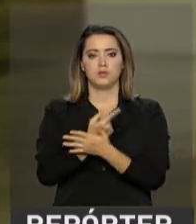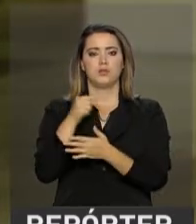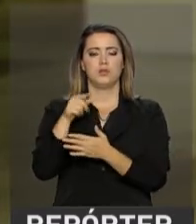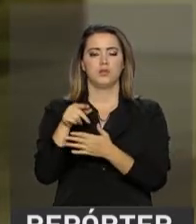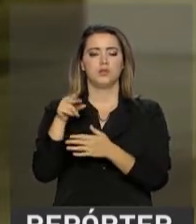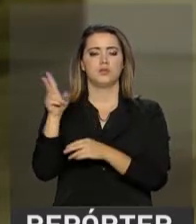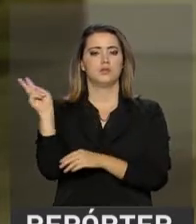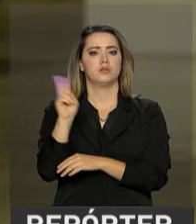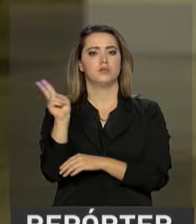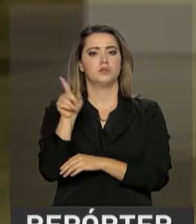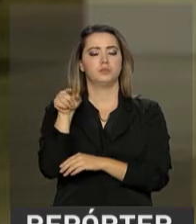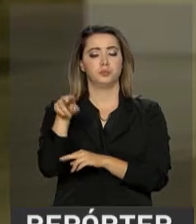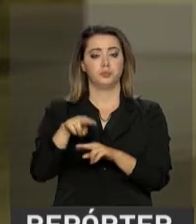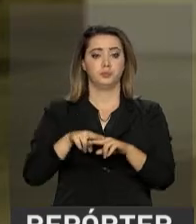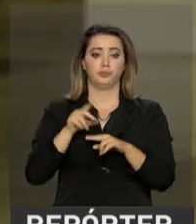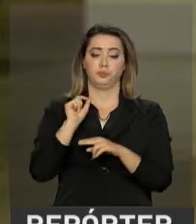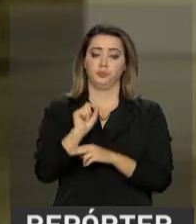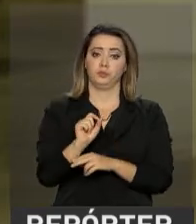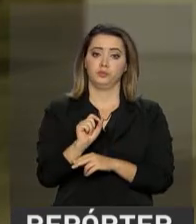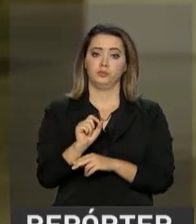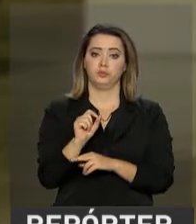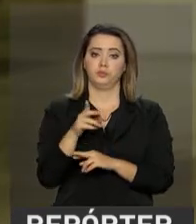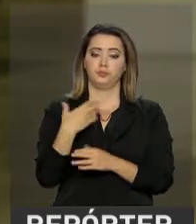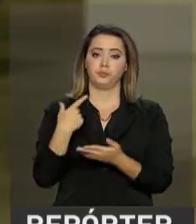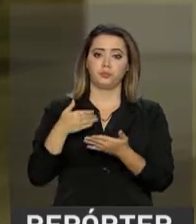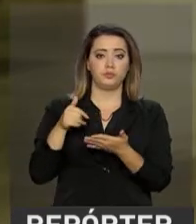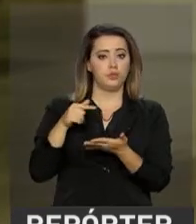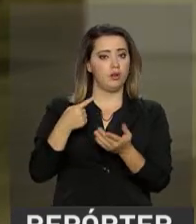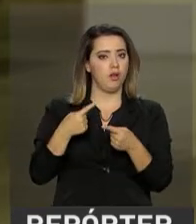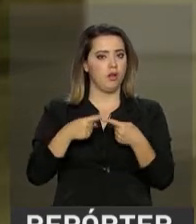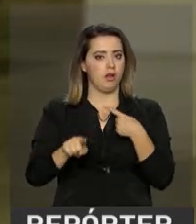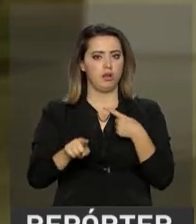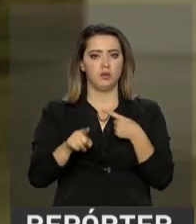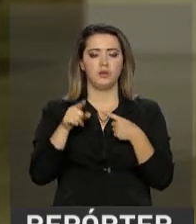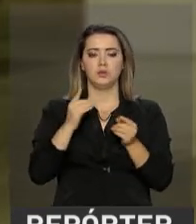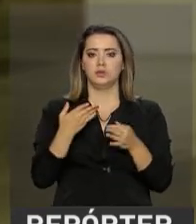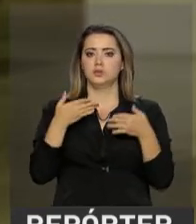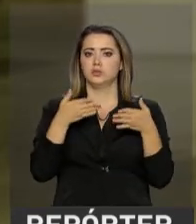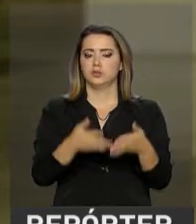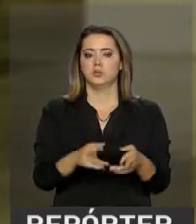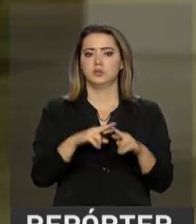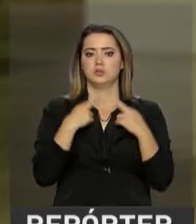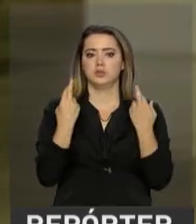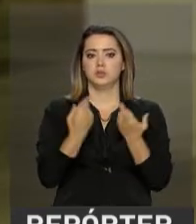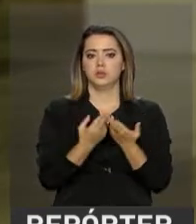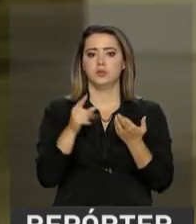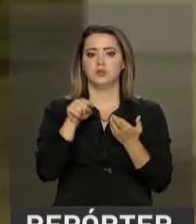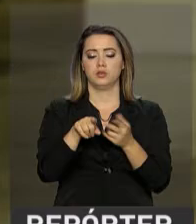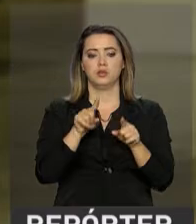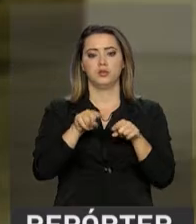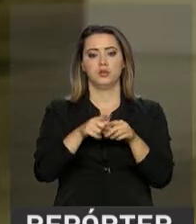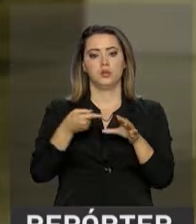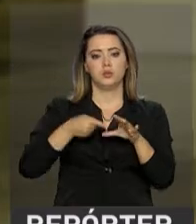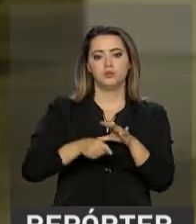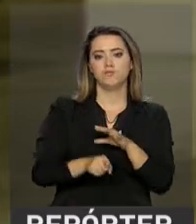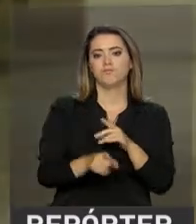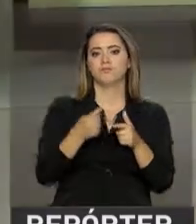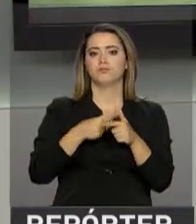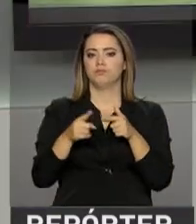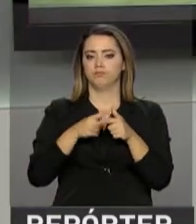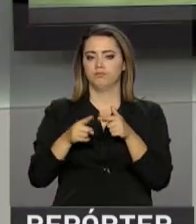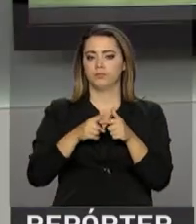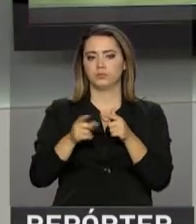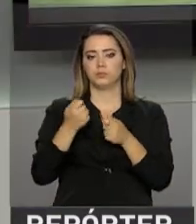por parte do governo venezuelano a recusa em participar da reunião de consultas eo agravamento da situação no país vizinho